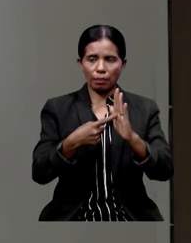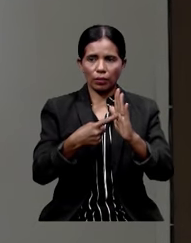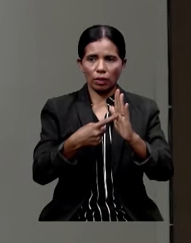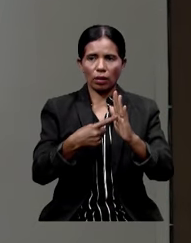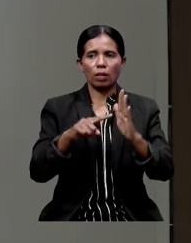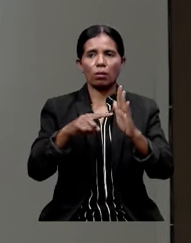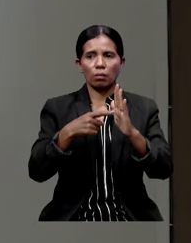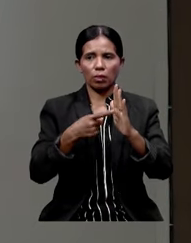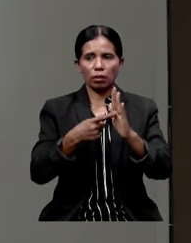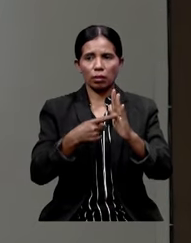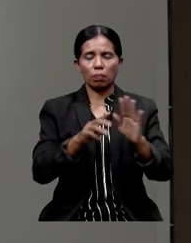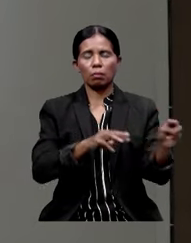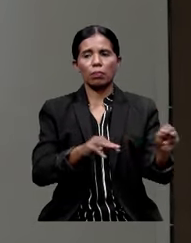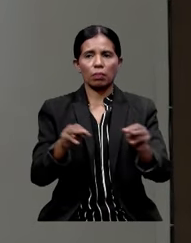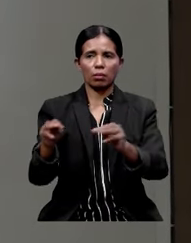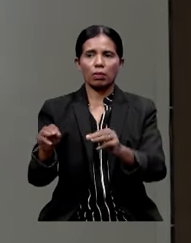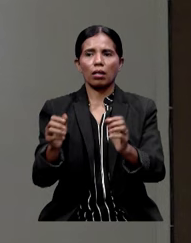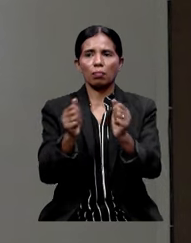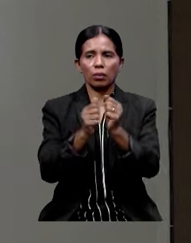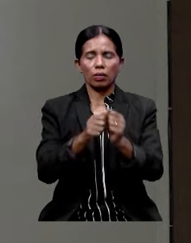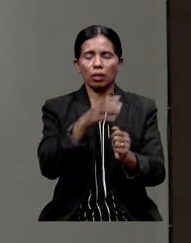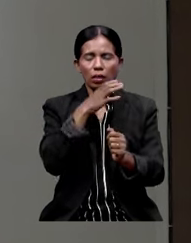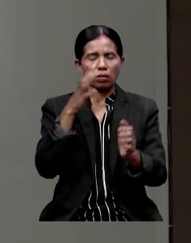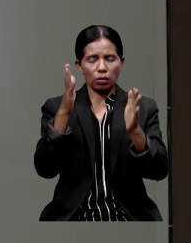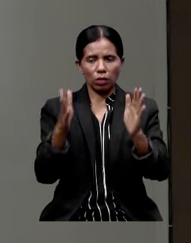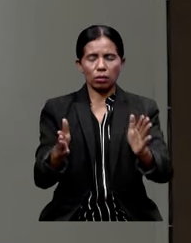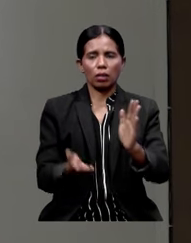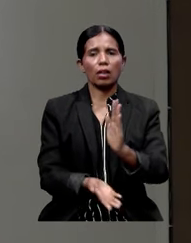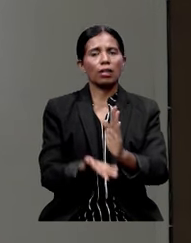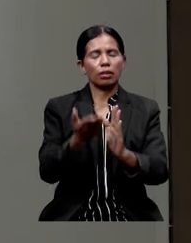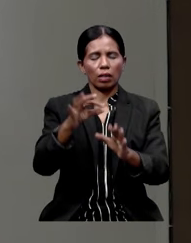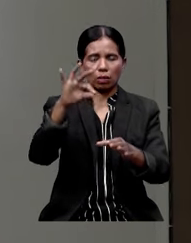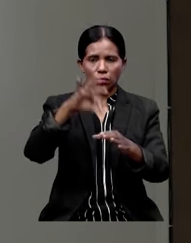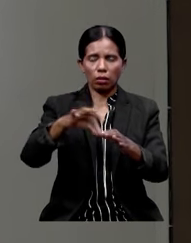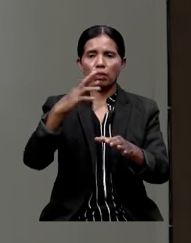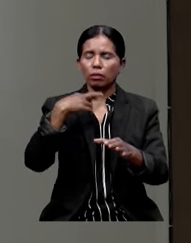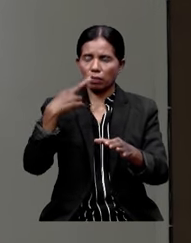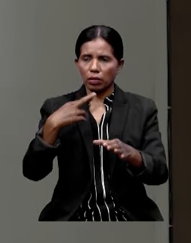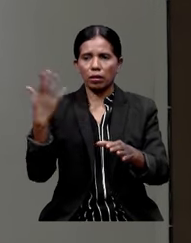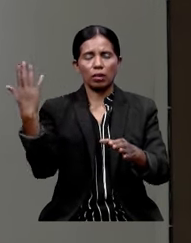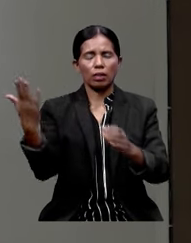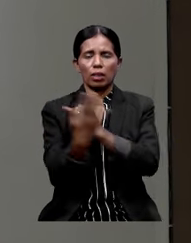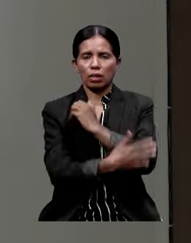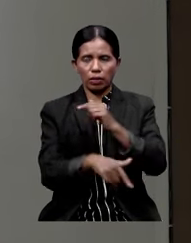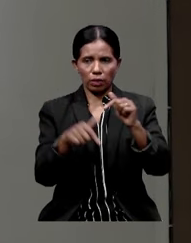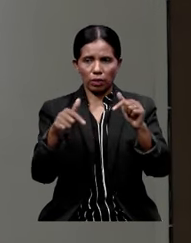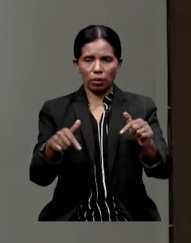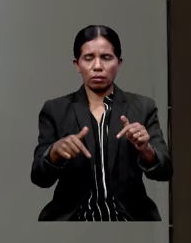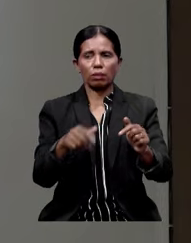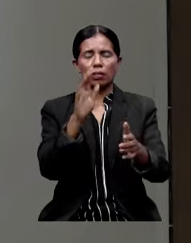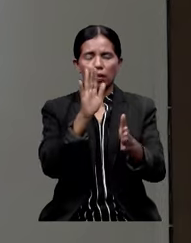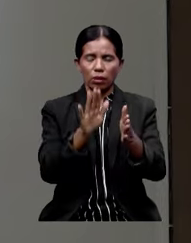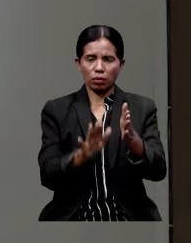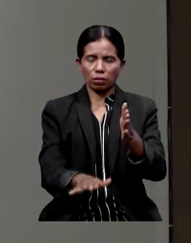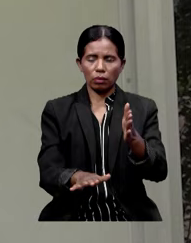sahu ona bokan hodi hamutu ko agrikultur sira hodi hasai produtu produsang rai larang hodi redus